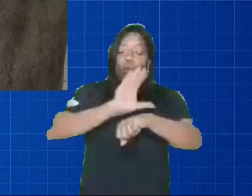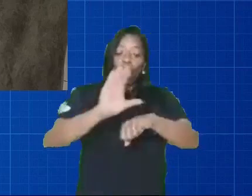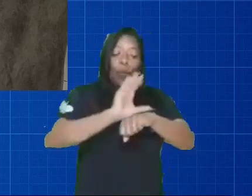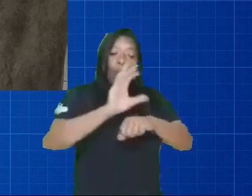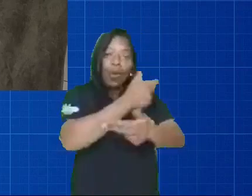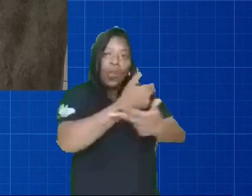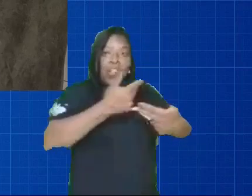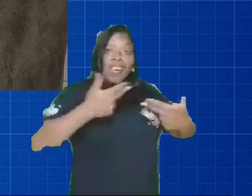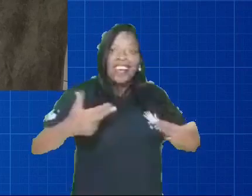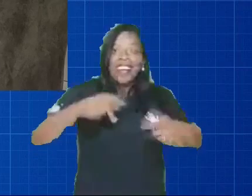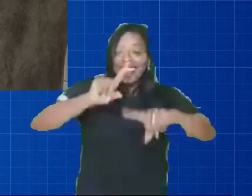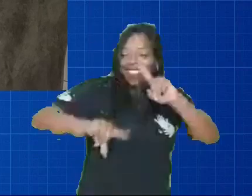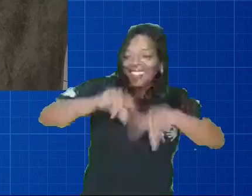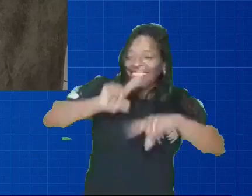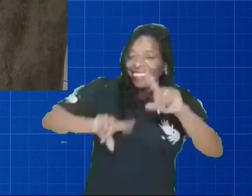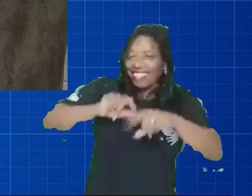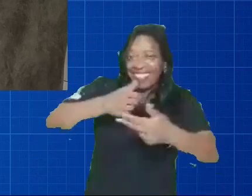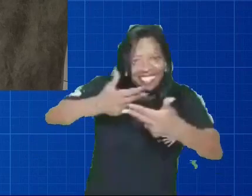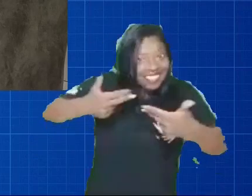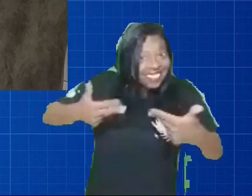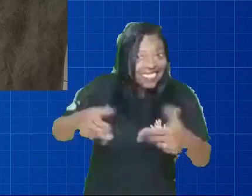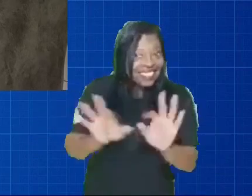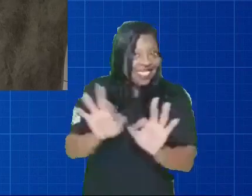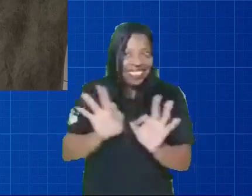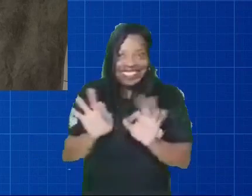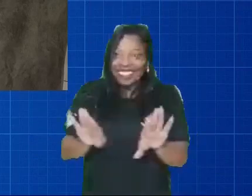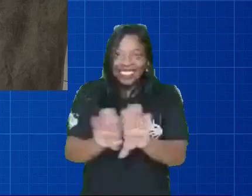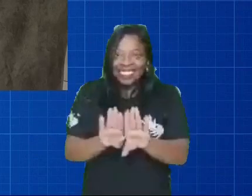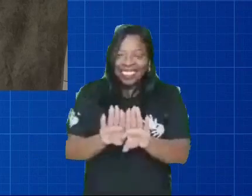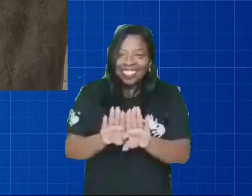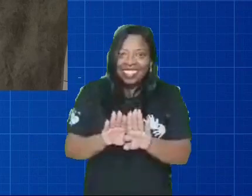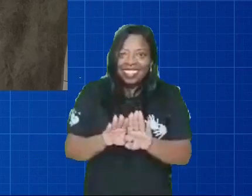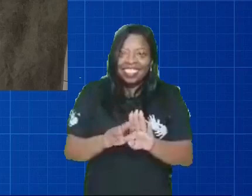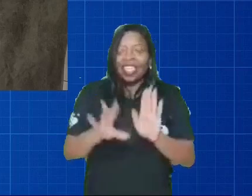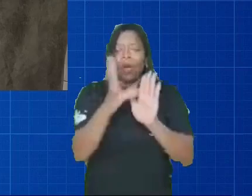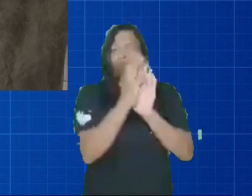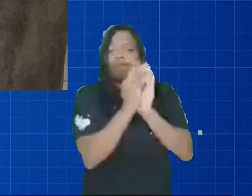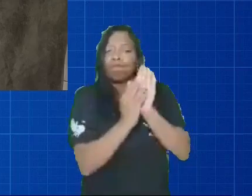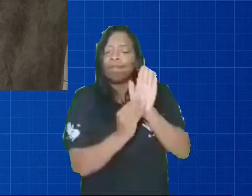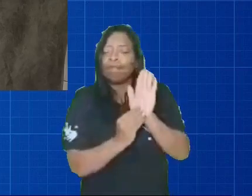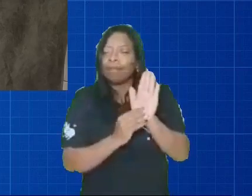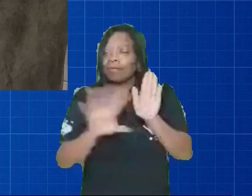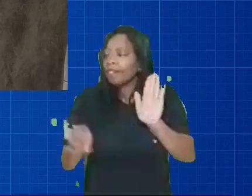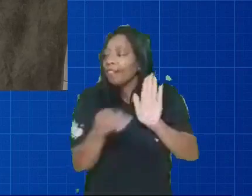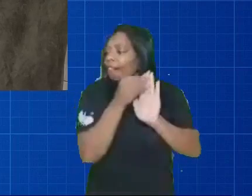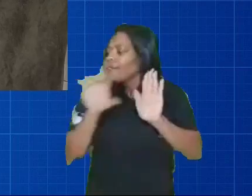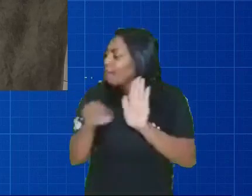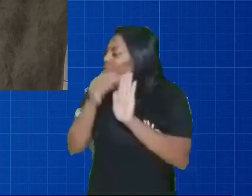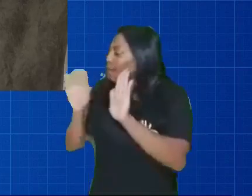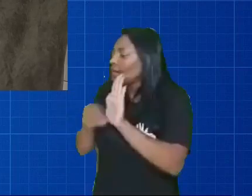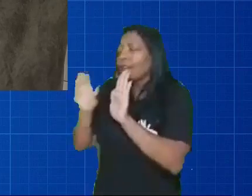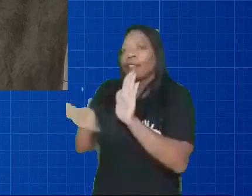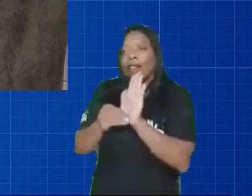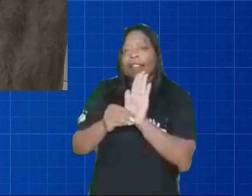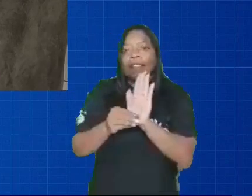de divulgação, material didático. Nós organizamos, por exemplo, o nosso currículo, né, com base nos temas transversais,